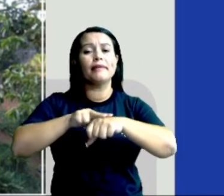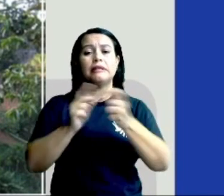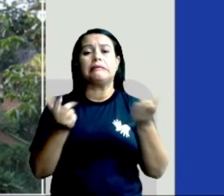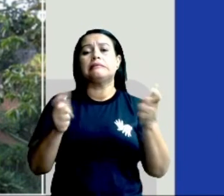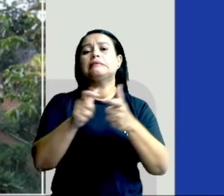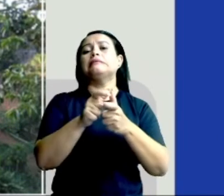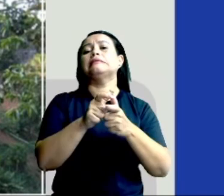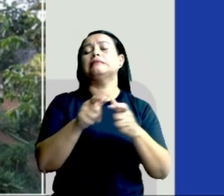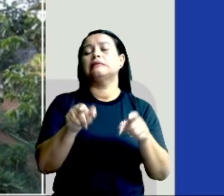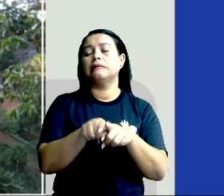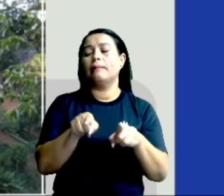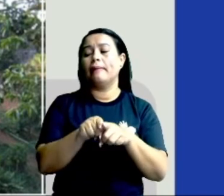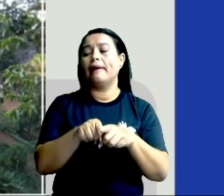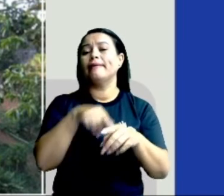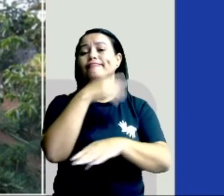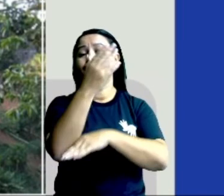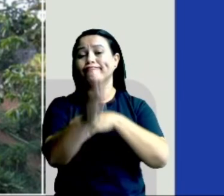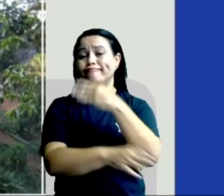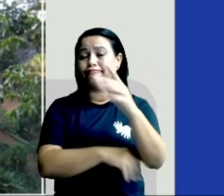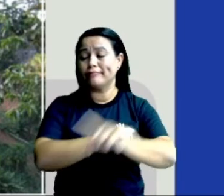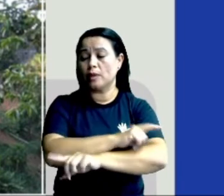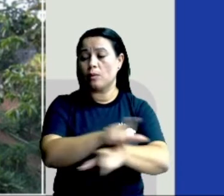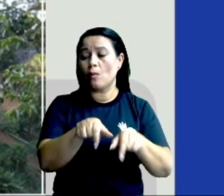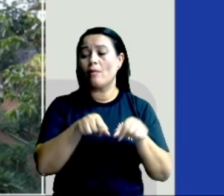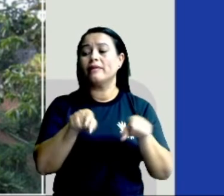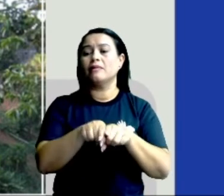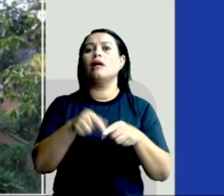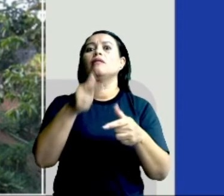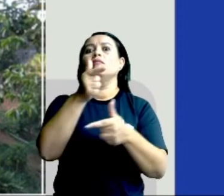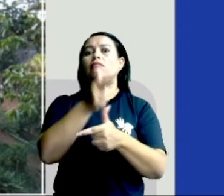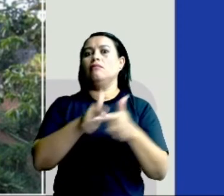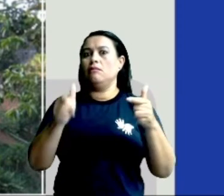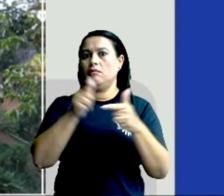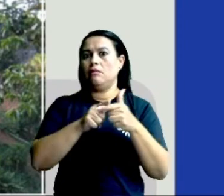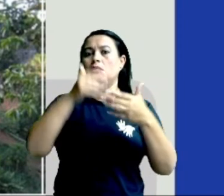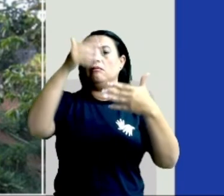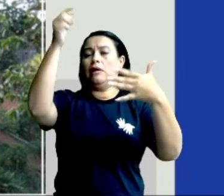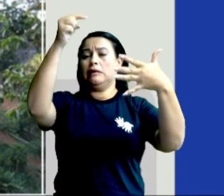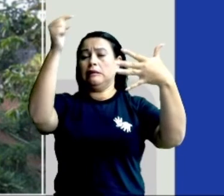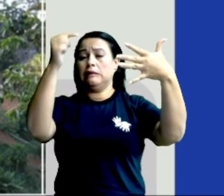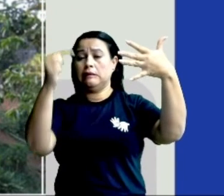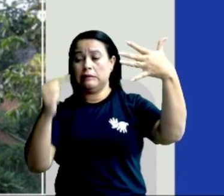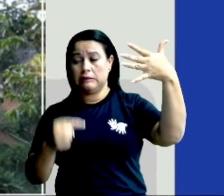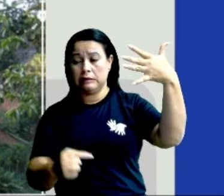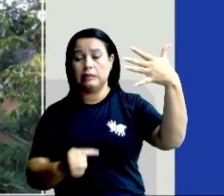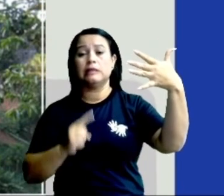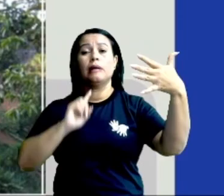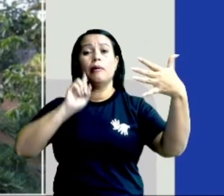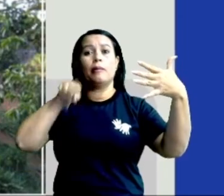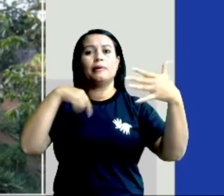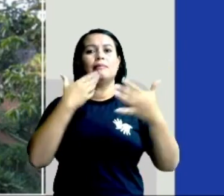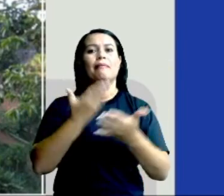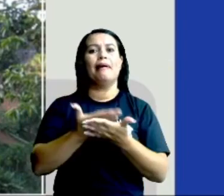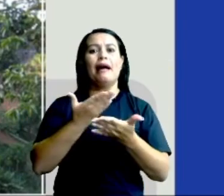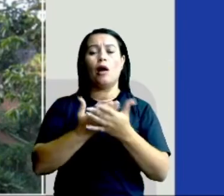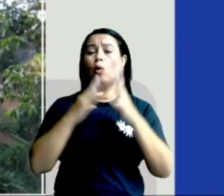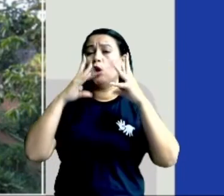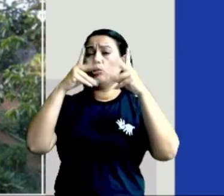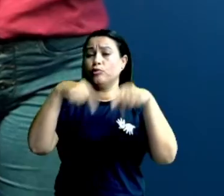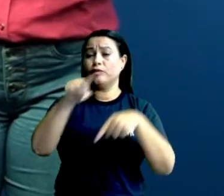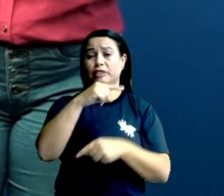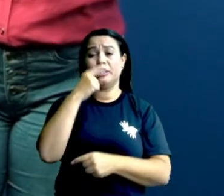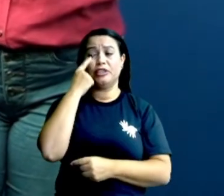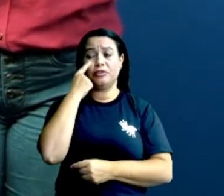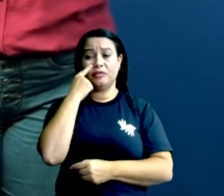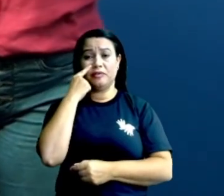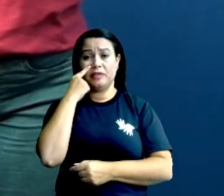né? Mas isso daqui já é muito assunto e é assunto para a nossa próxima aula. Tudo que vocês